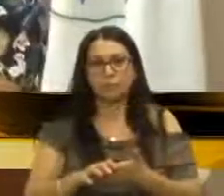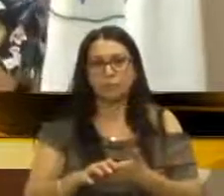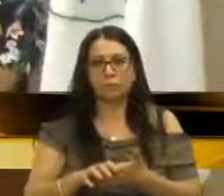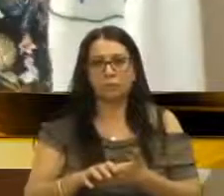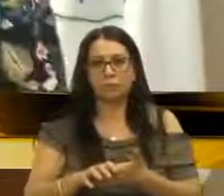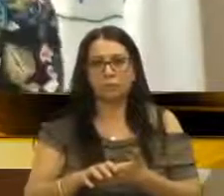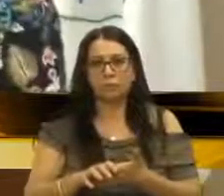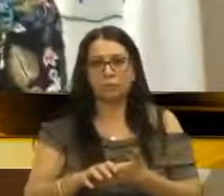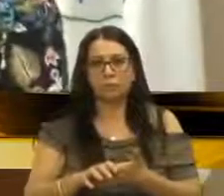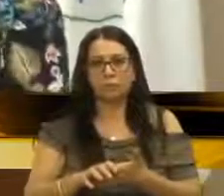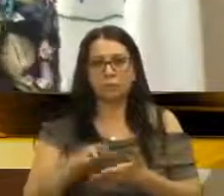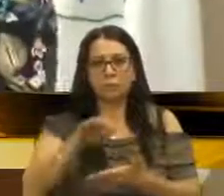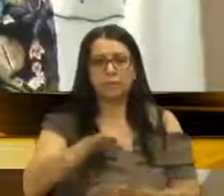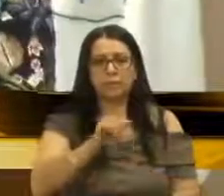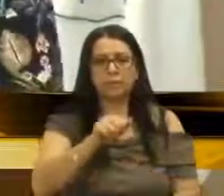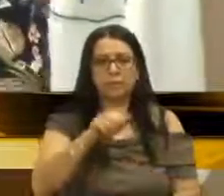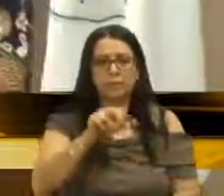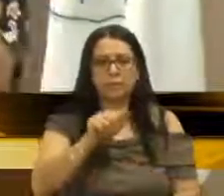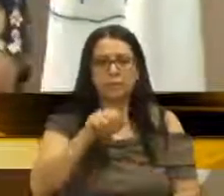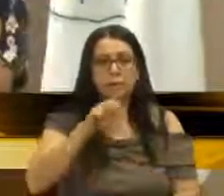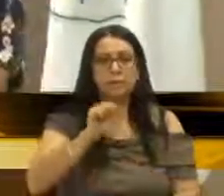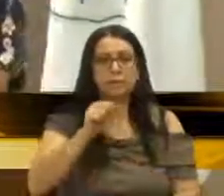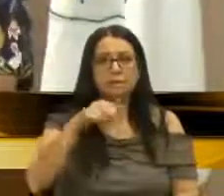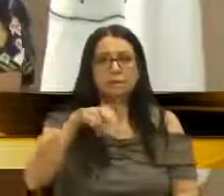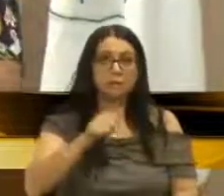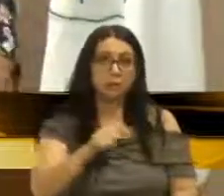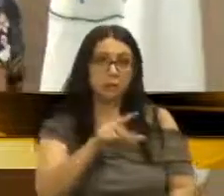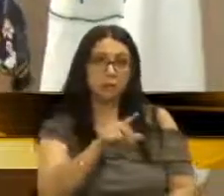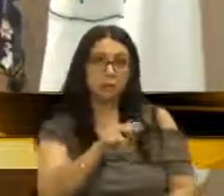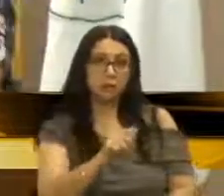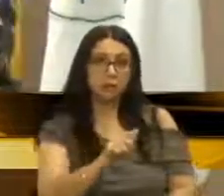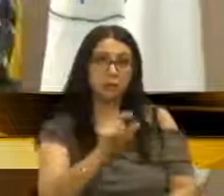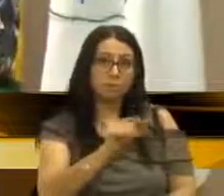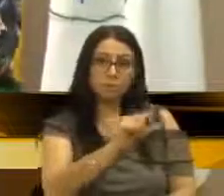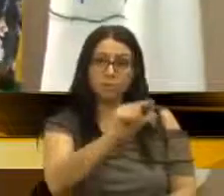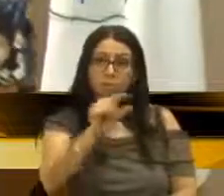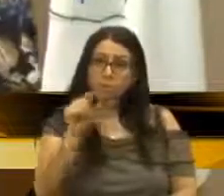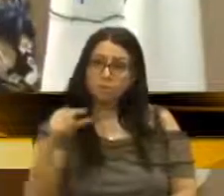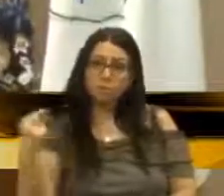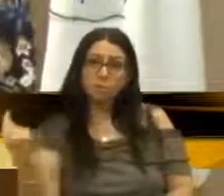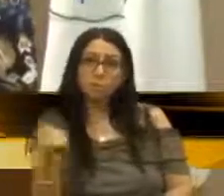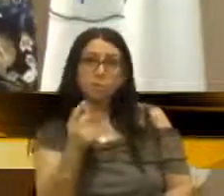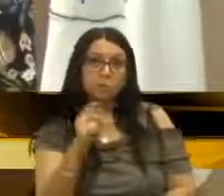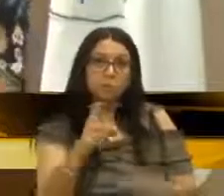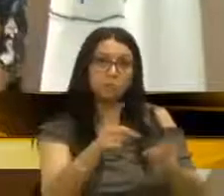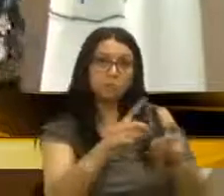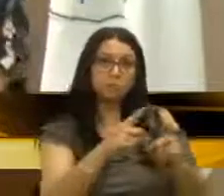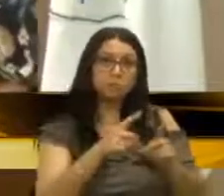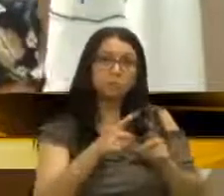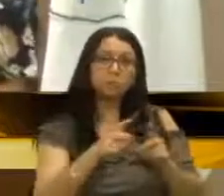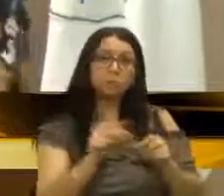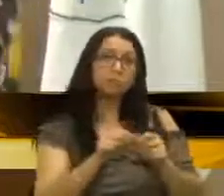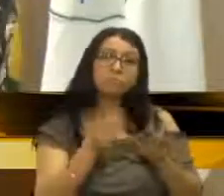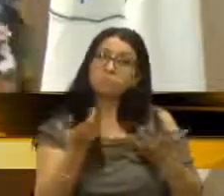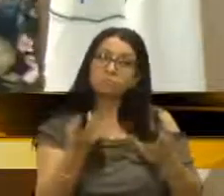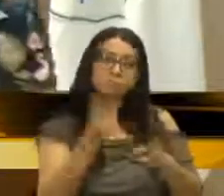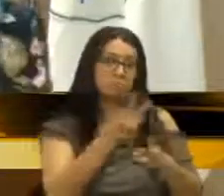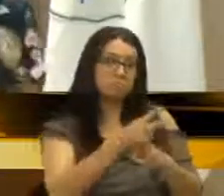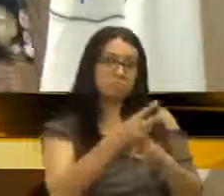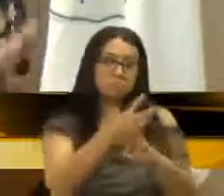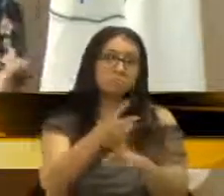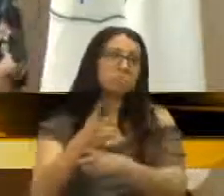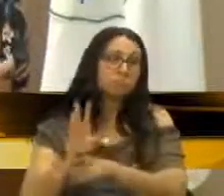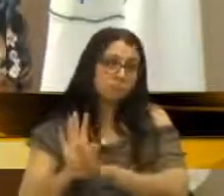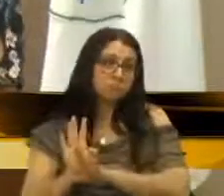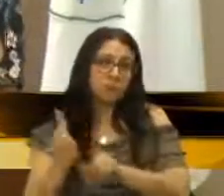descentralizadas santa música porque ela pode ficar lá dá cá os outros distritos eles podem digamos fazer um empréstimo podem pensar